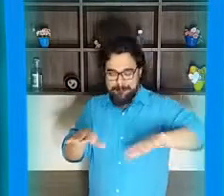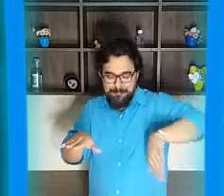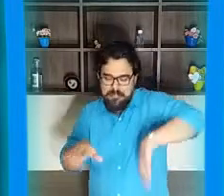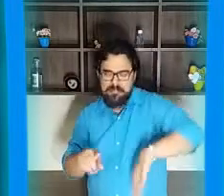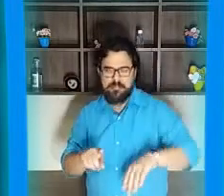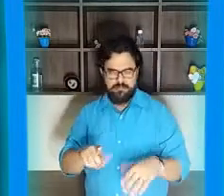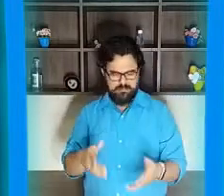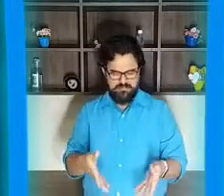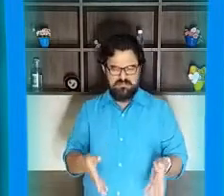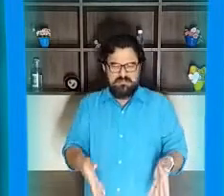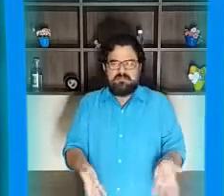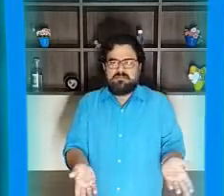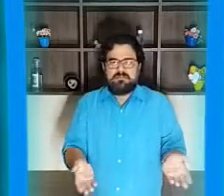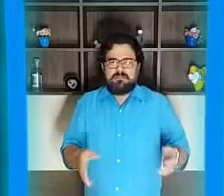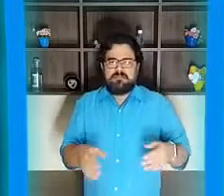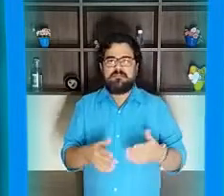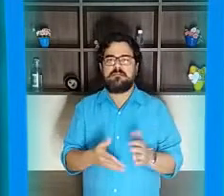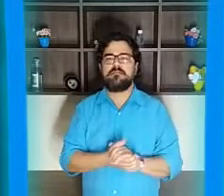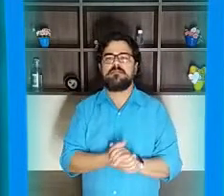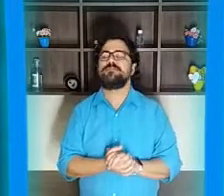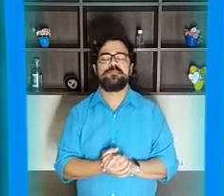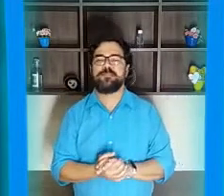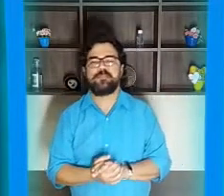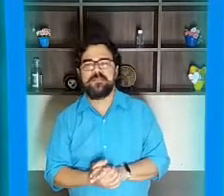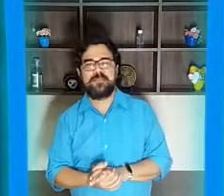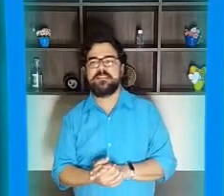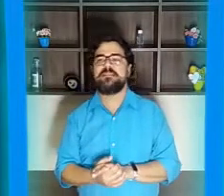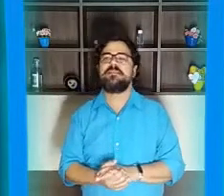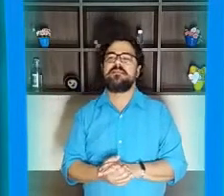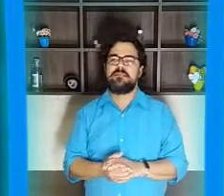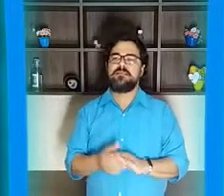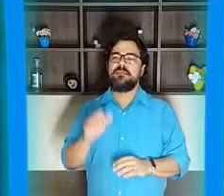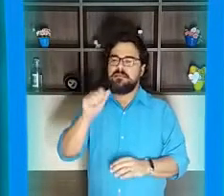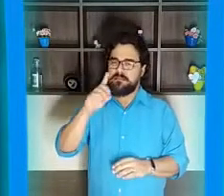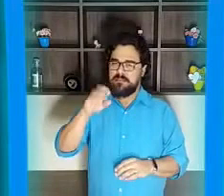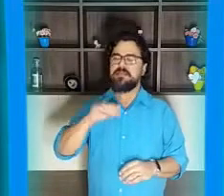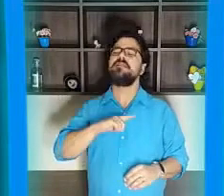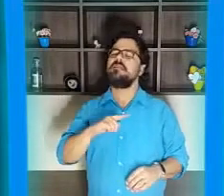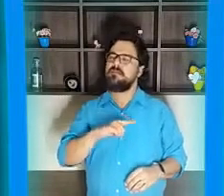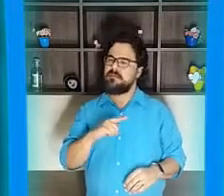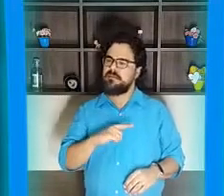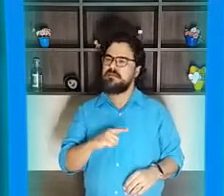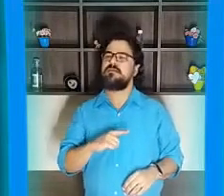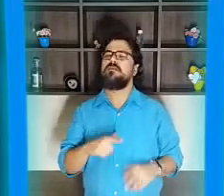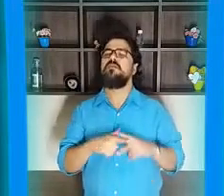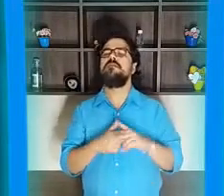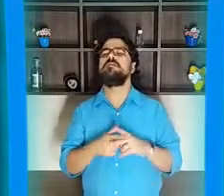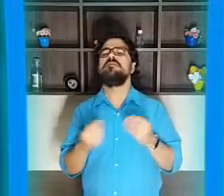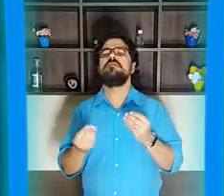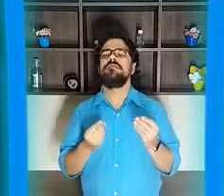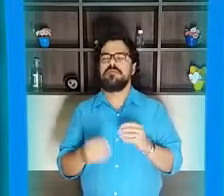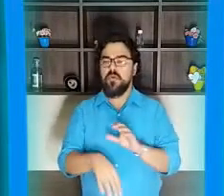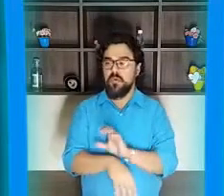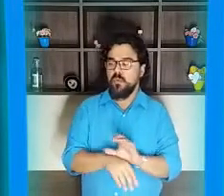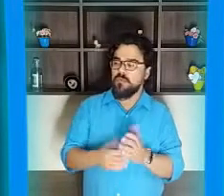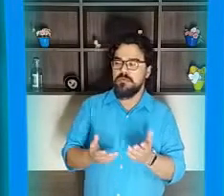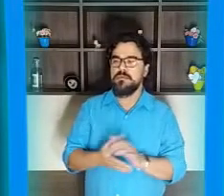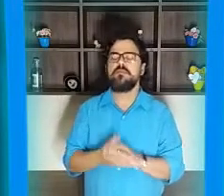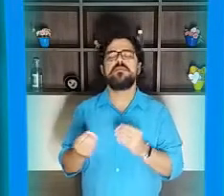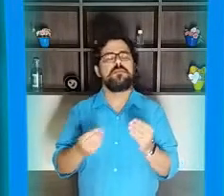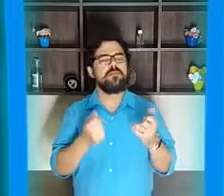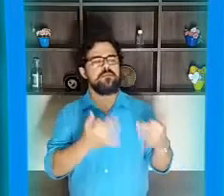Tem de canto. Como é que a gente encontra informações sobre as oficinas, essas coisas? Ó, nós temos o